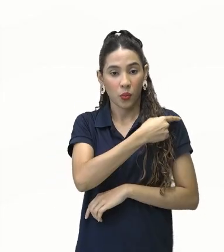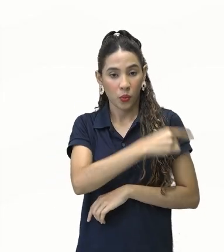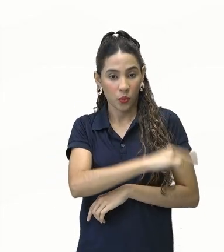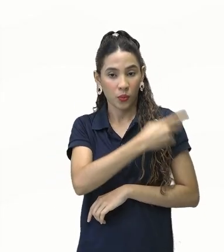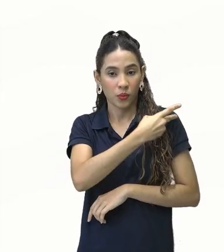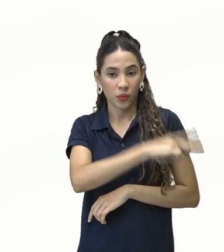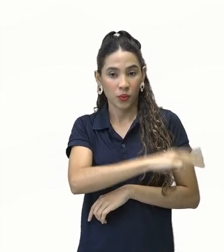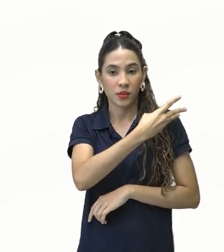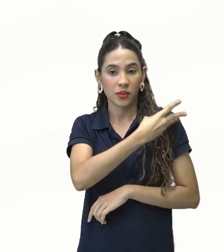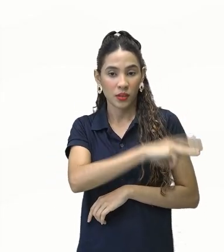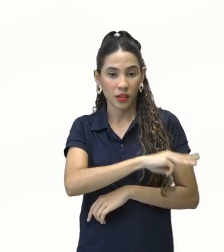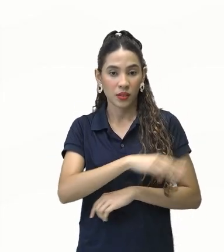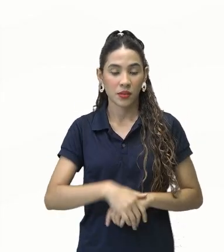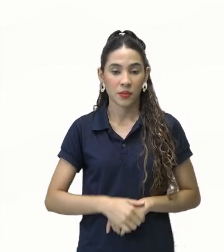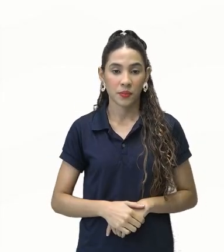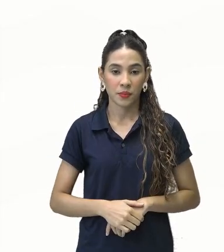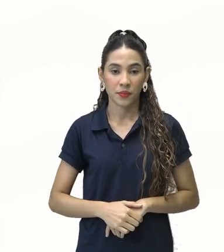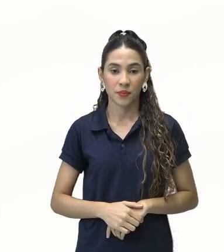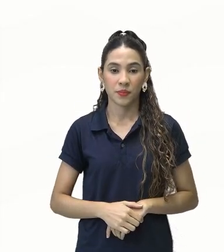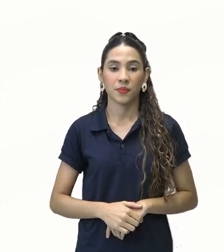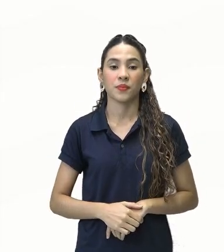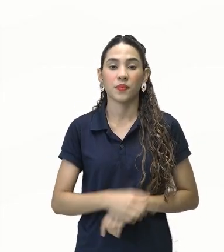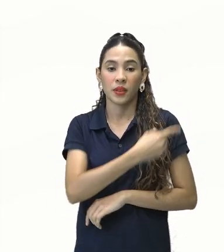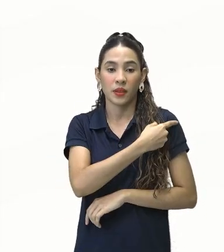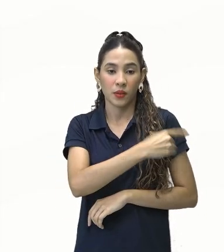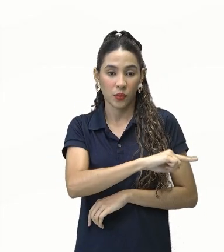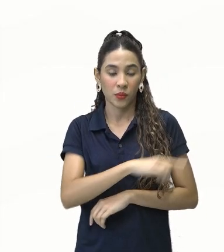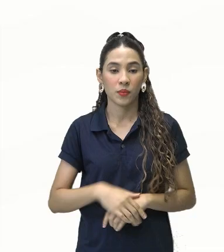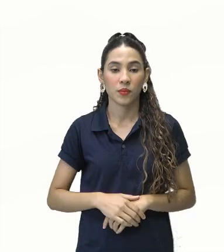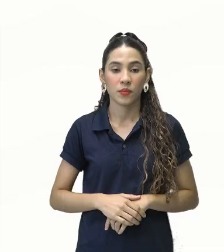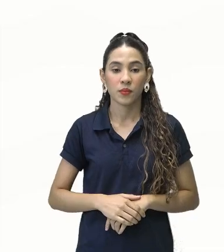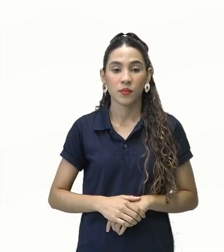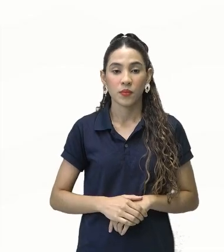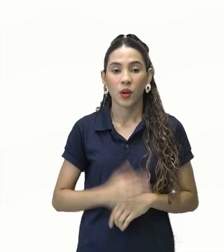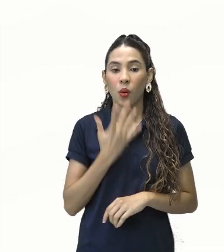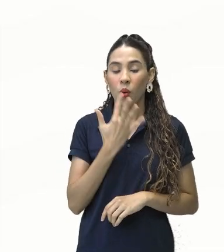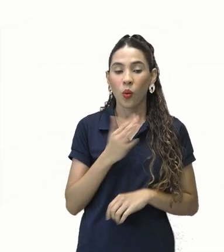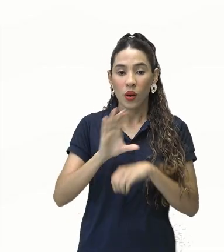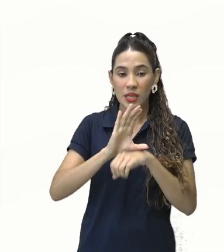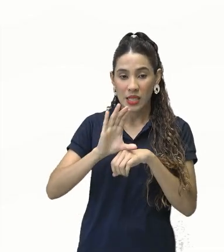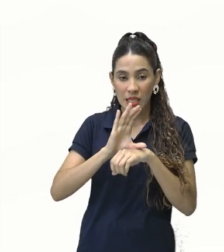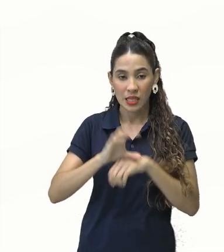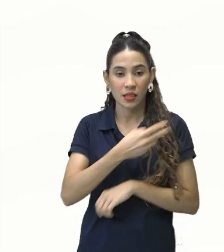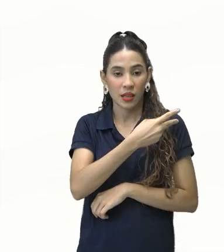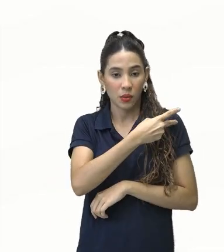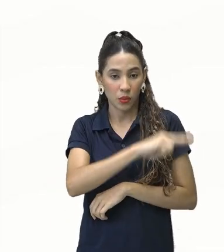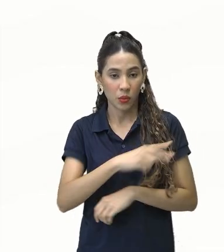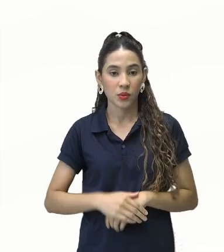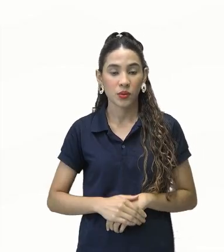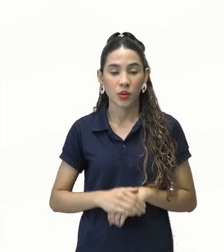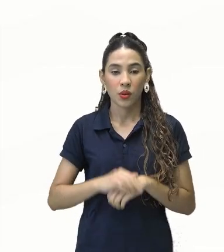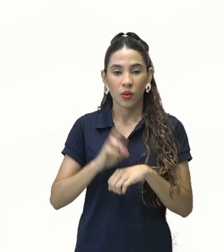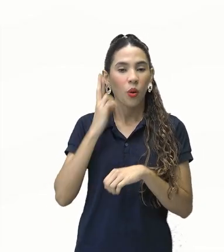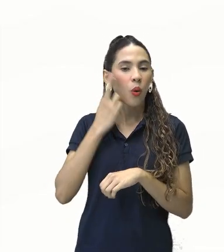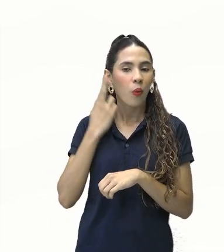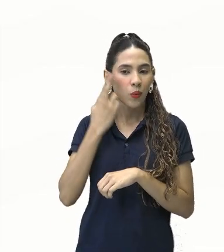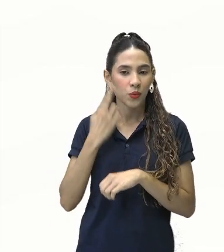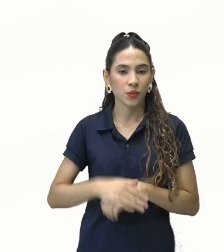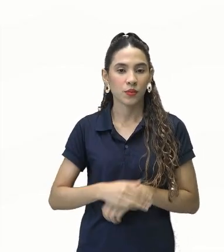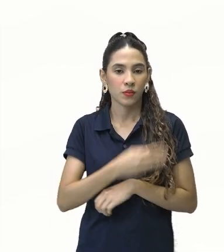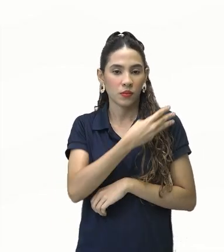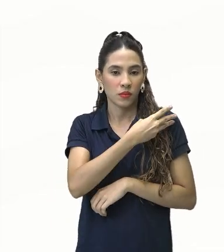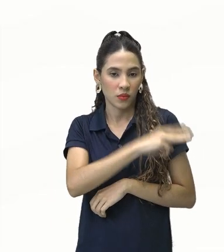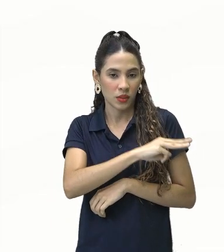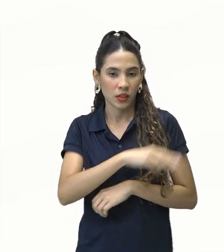série 2 e série 3. Série 1 está nesse cinza, série 2 nesse roxo e série